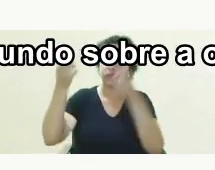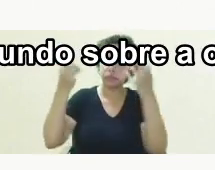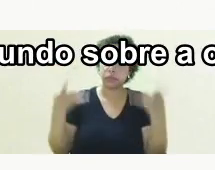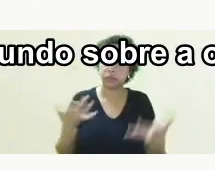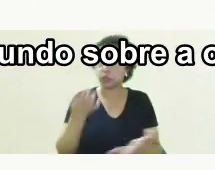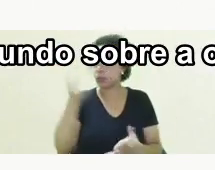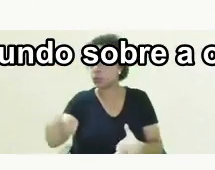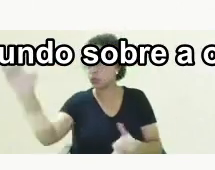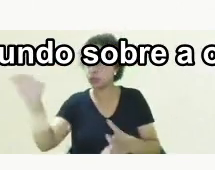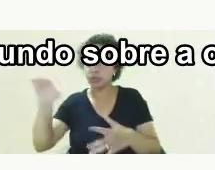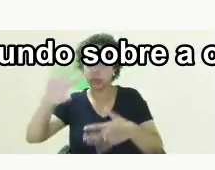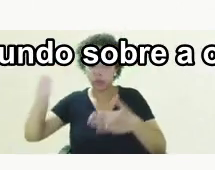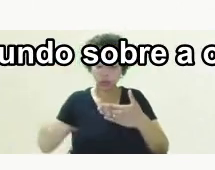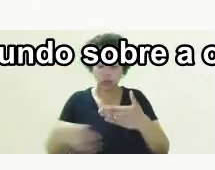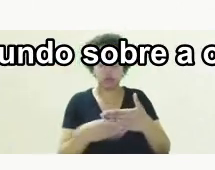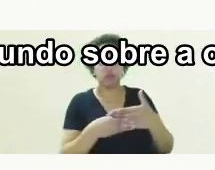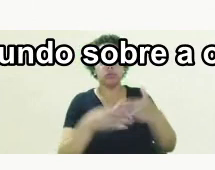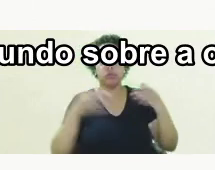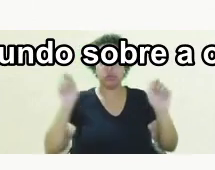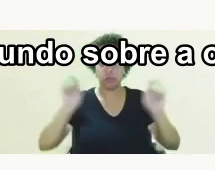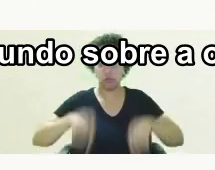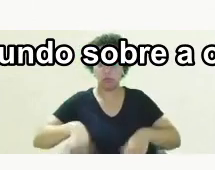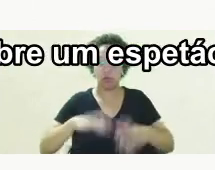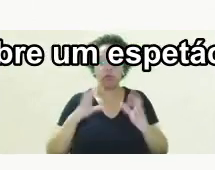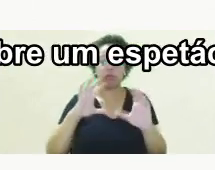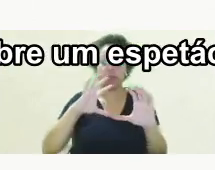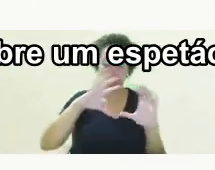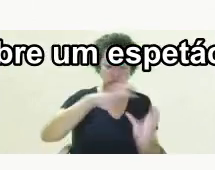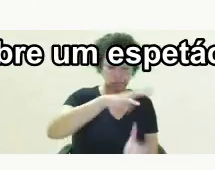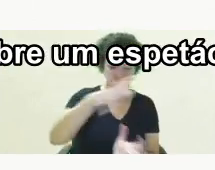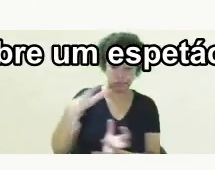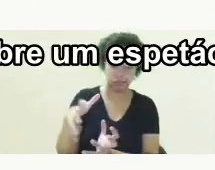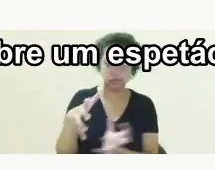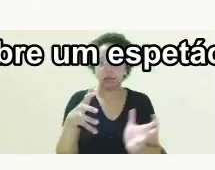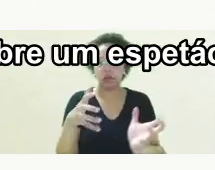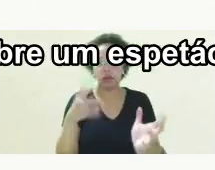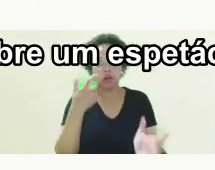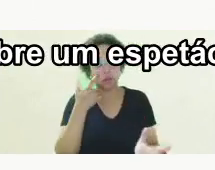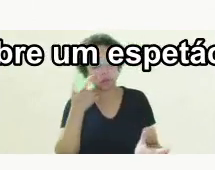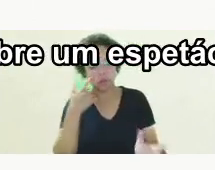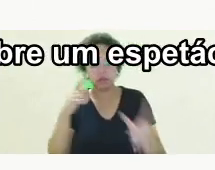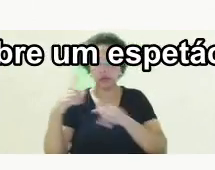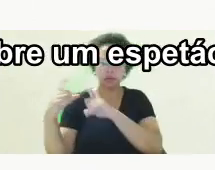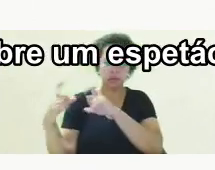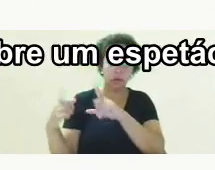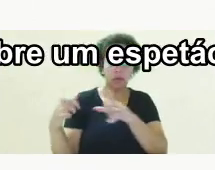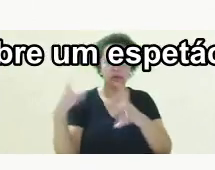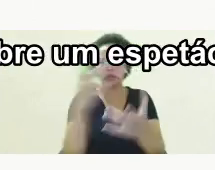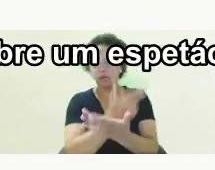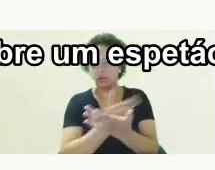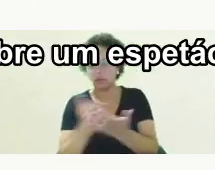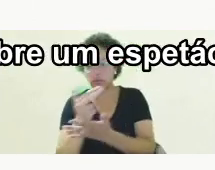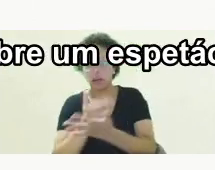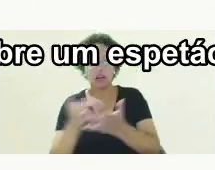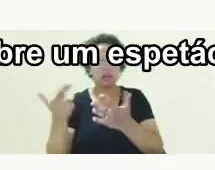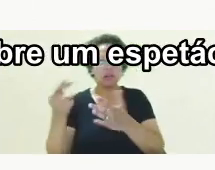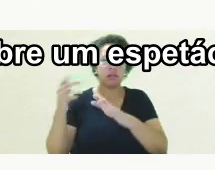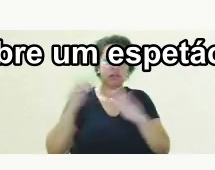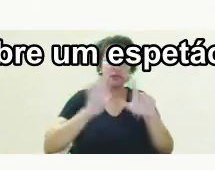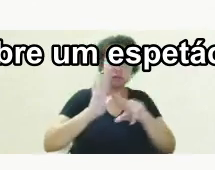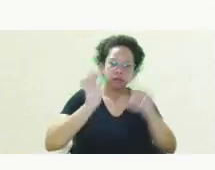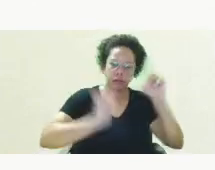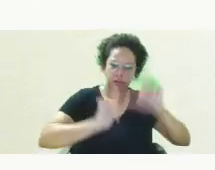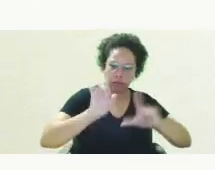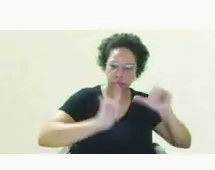audiodescrição, aumentar a nossa visão de mundo sobre a obra, sobre uma imagem, sobre um vídeo, sobre um espetáculo, né? O que